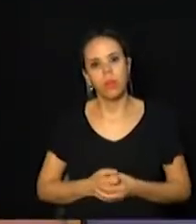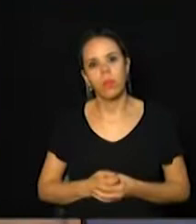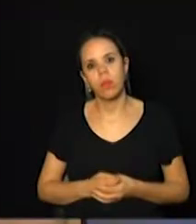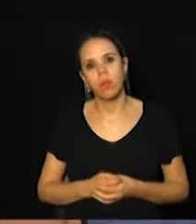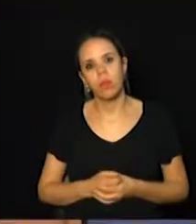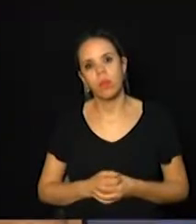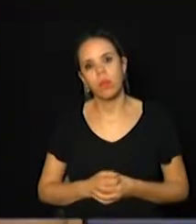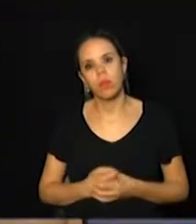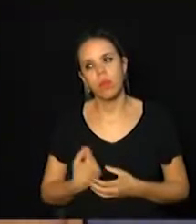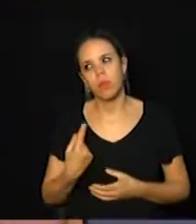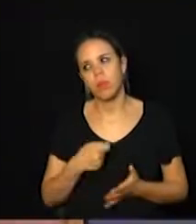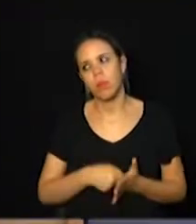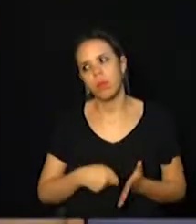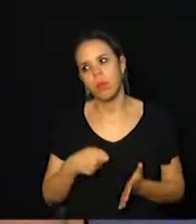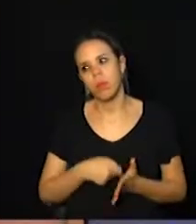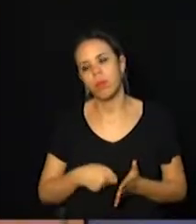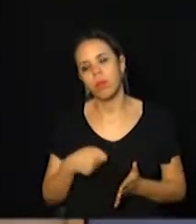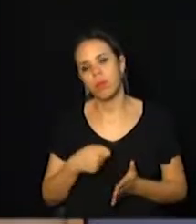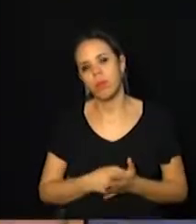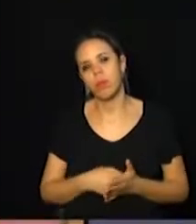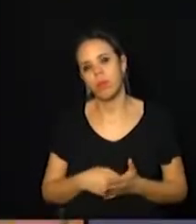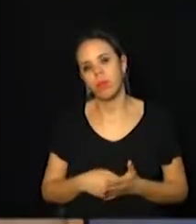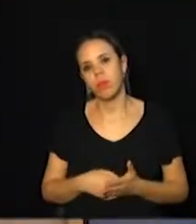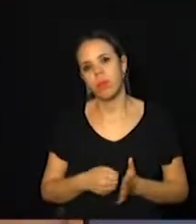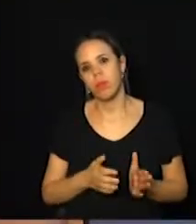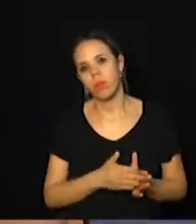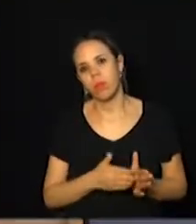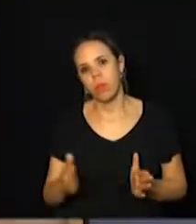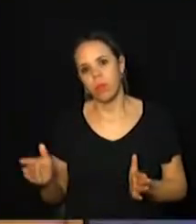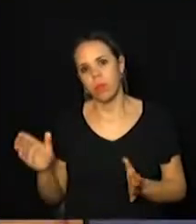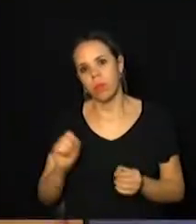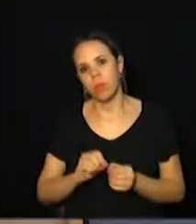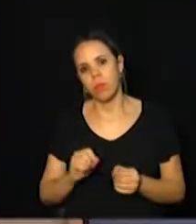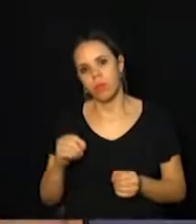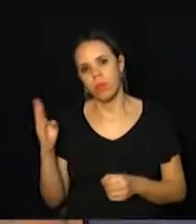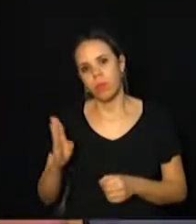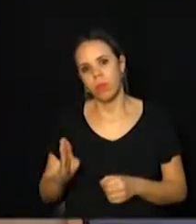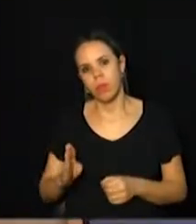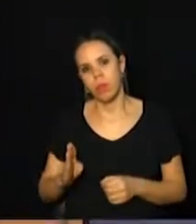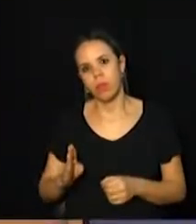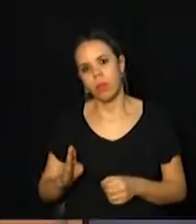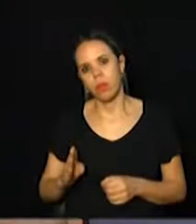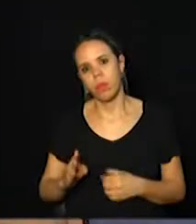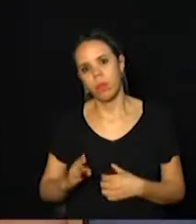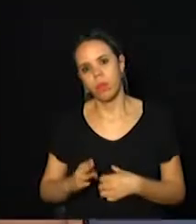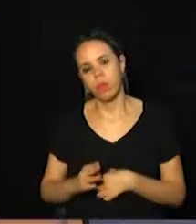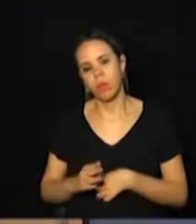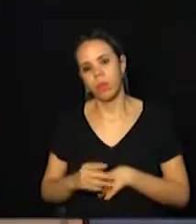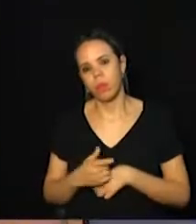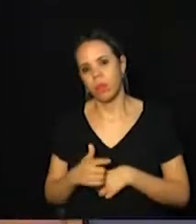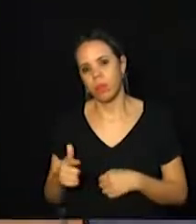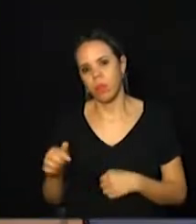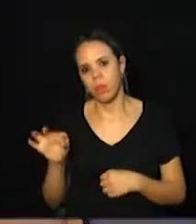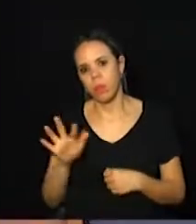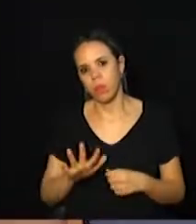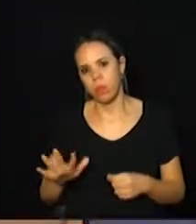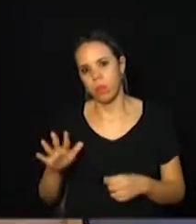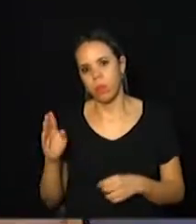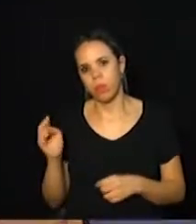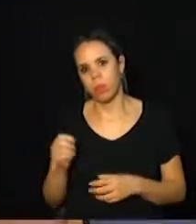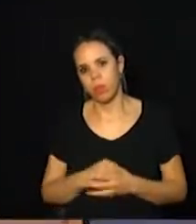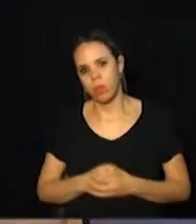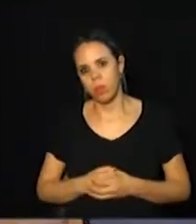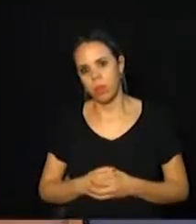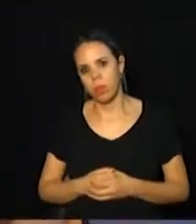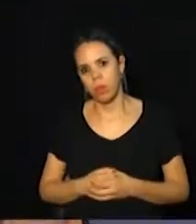na nossa luta na nossa peregrinação que nós tem feito pelo Brasil inteiro e nome da Federação Nacional